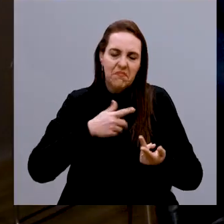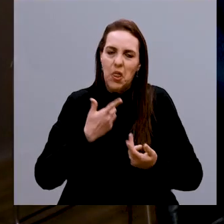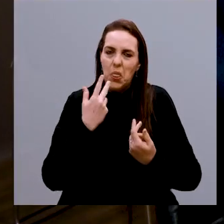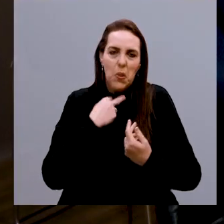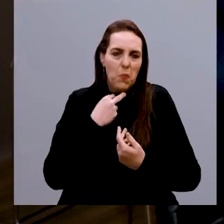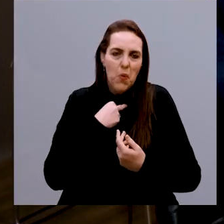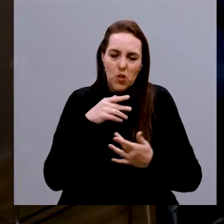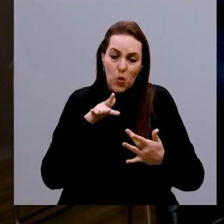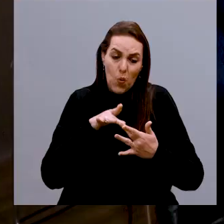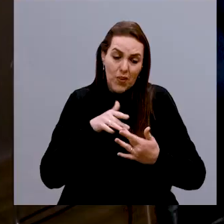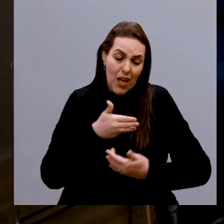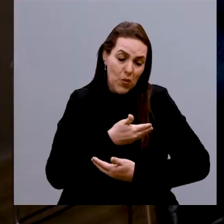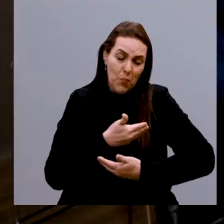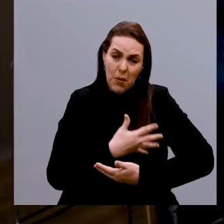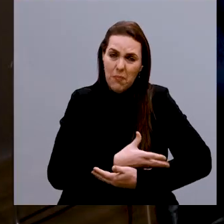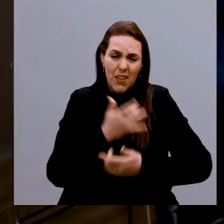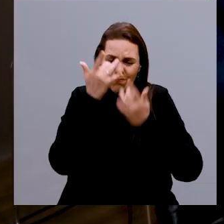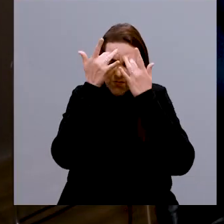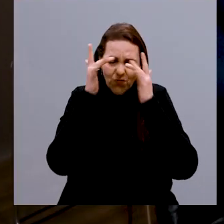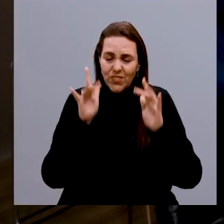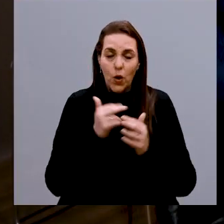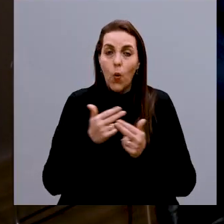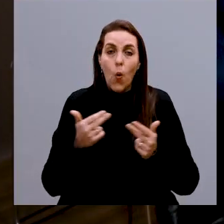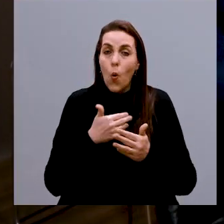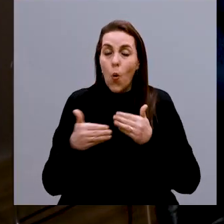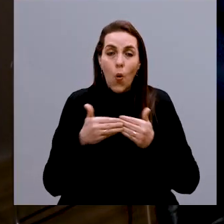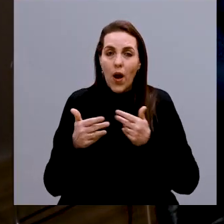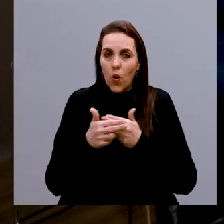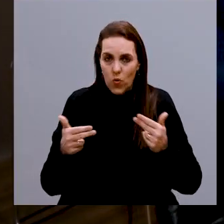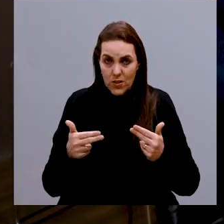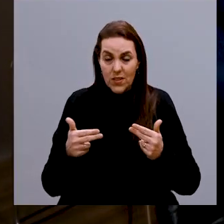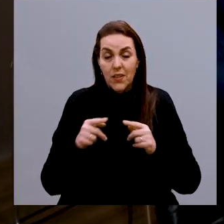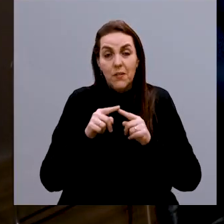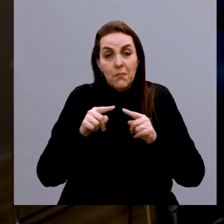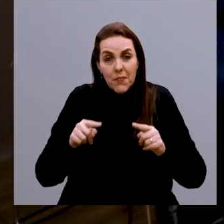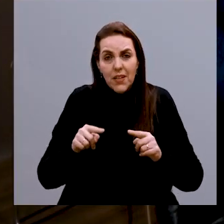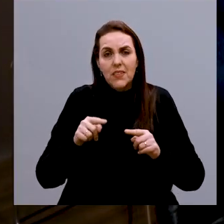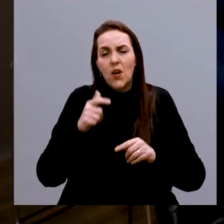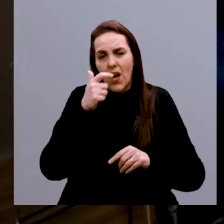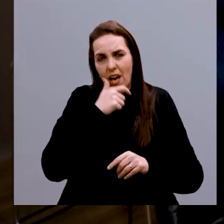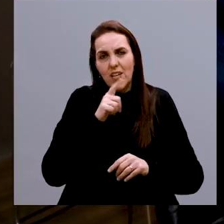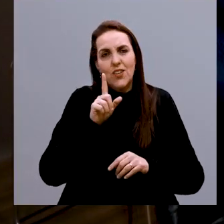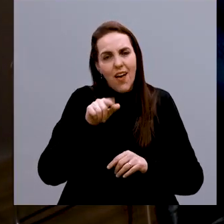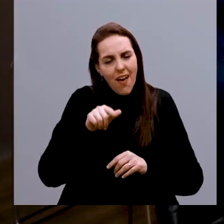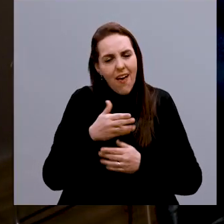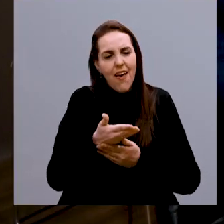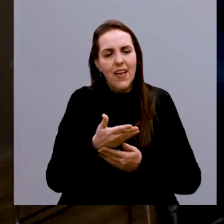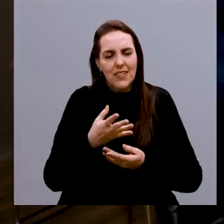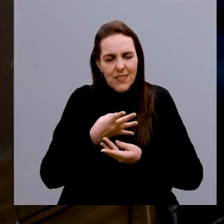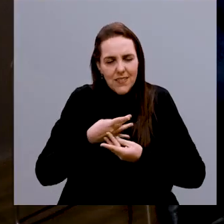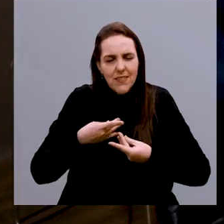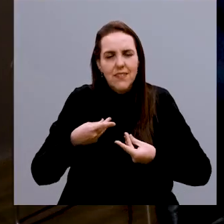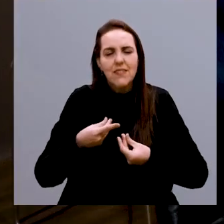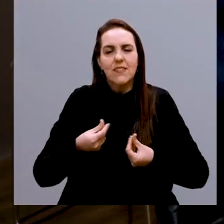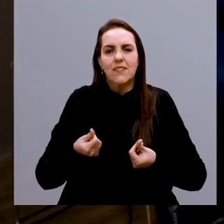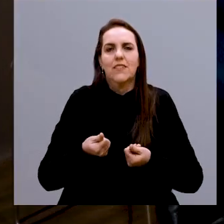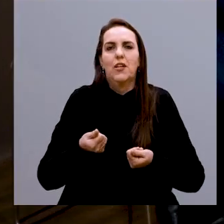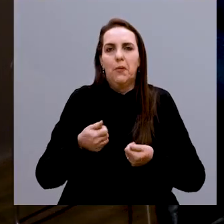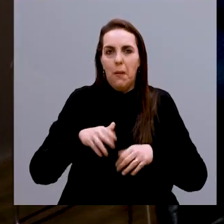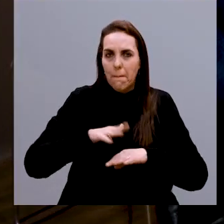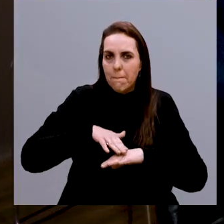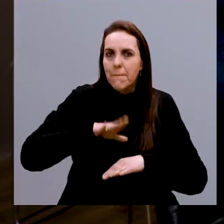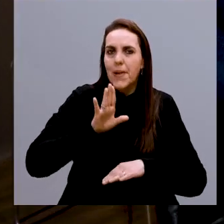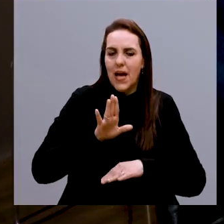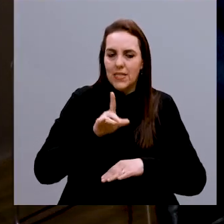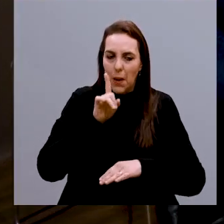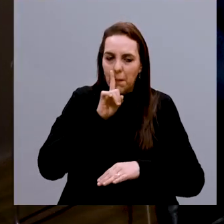outras questões, ou por não poder ter o contato direto com o bebê, sei lá, qualquer outra coisa, mas eu acho que tem isso, né, de uma sensibilidade